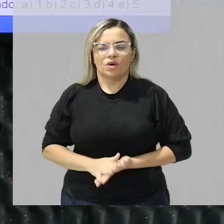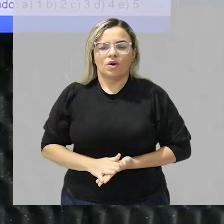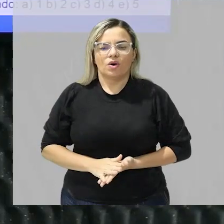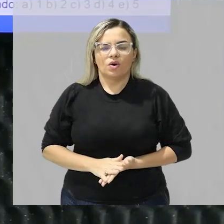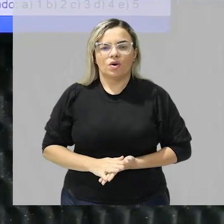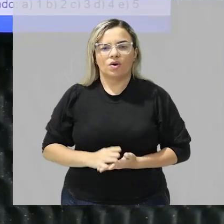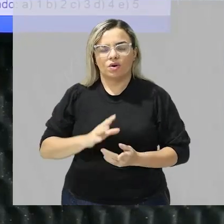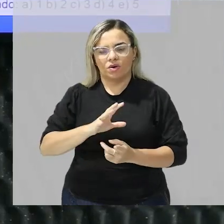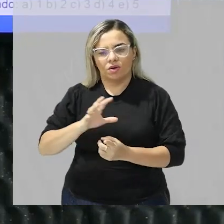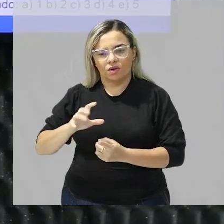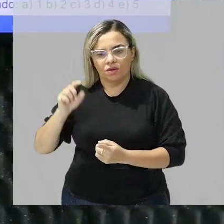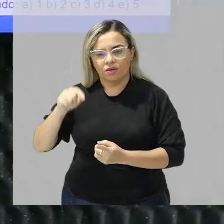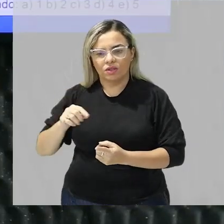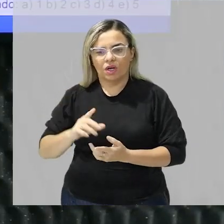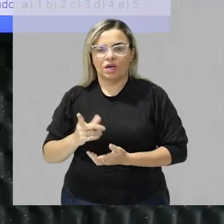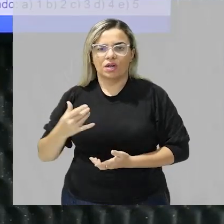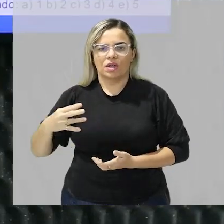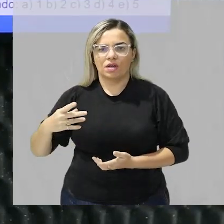tá